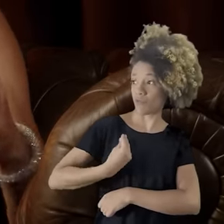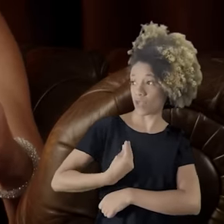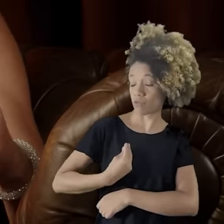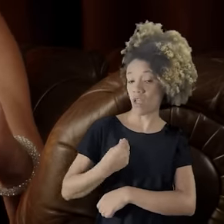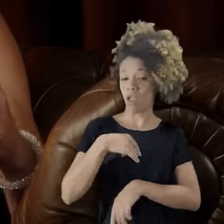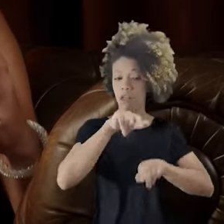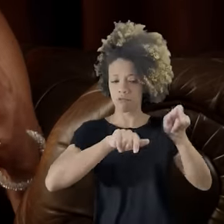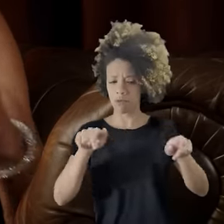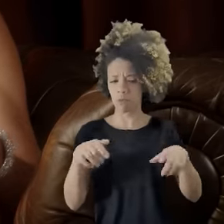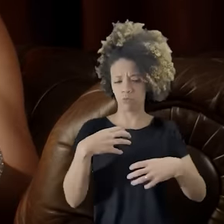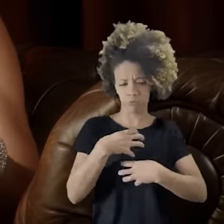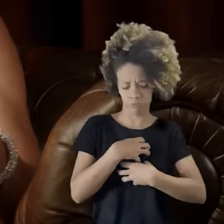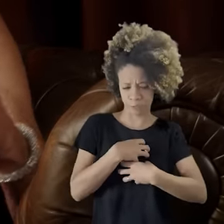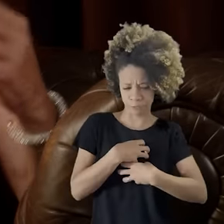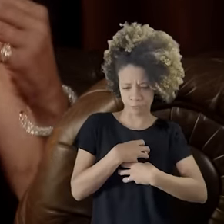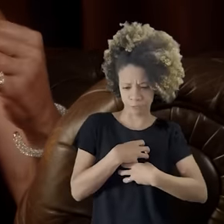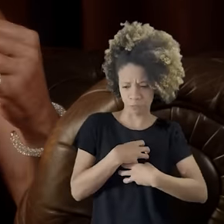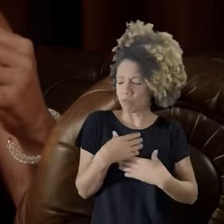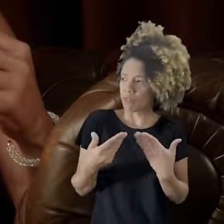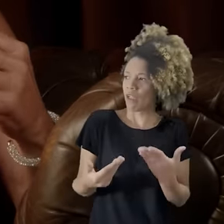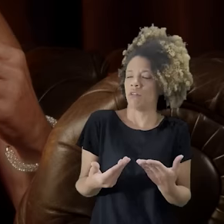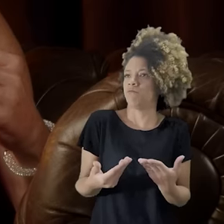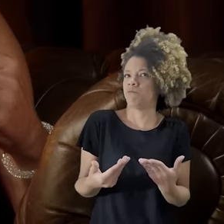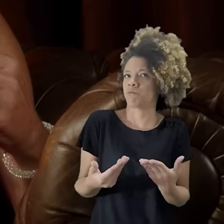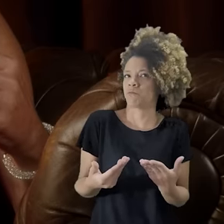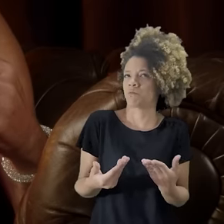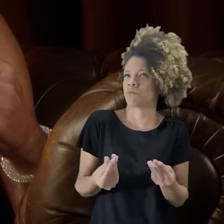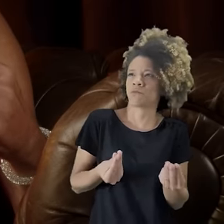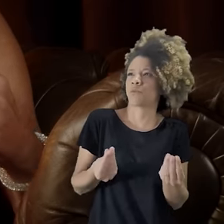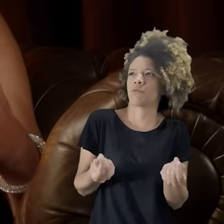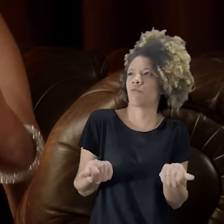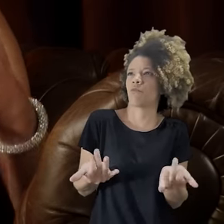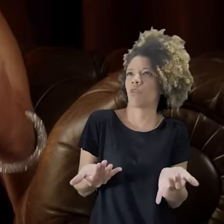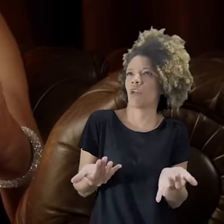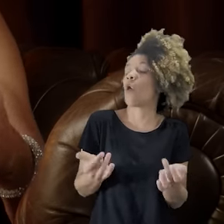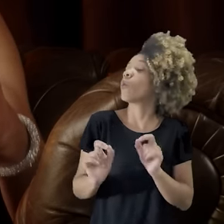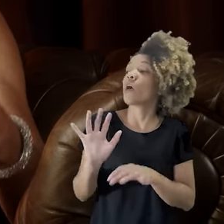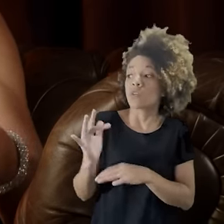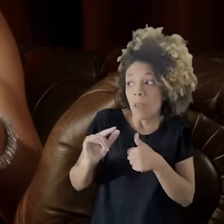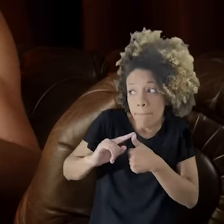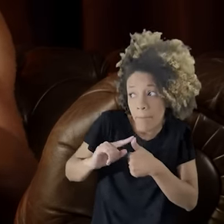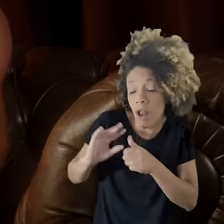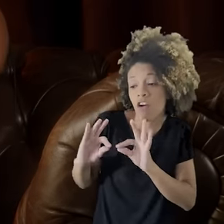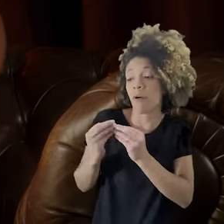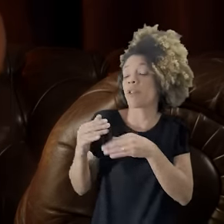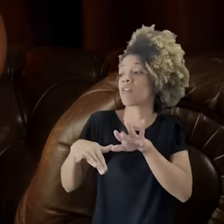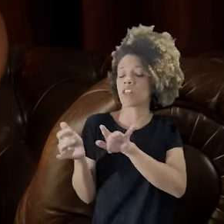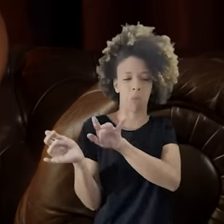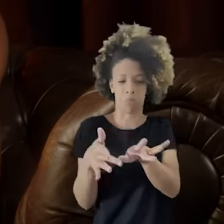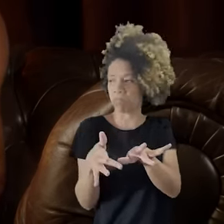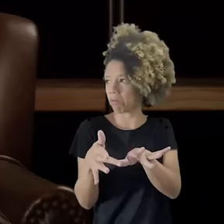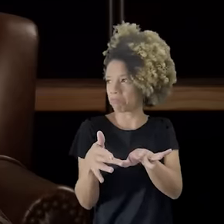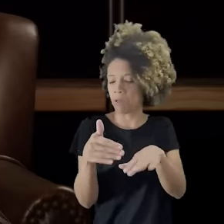vida essas pessoas de uma certa forma elas assim é o que acontece primeiro a família às vezes